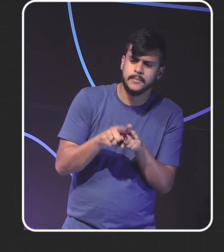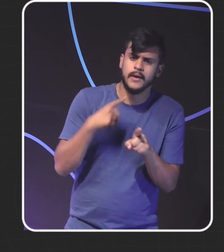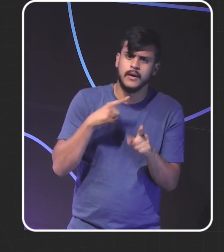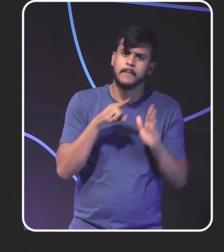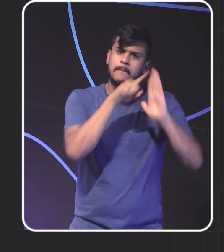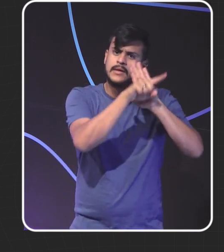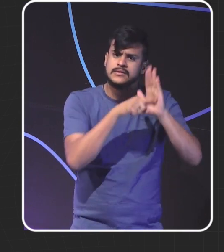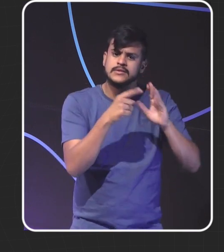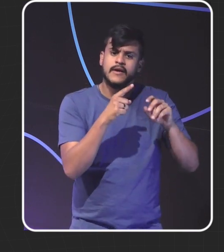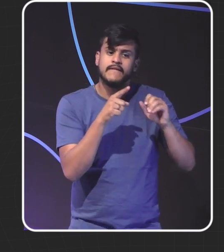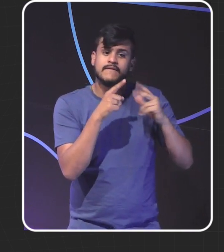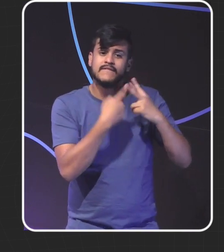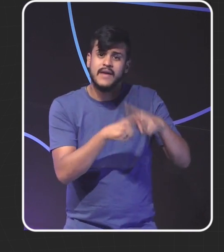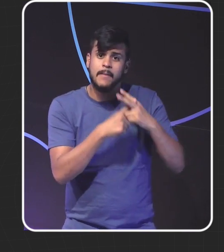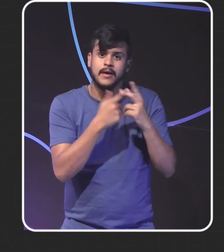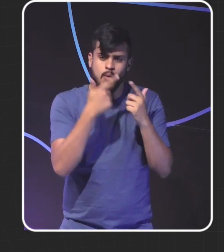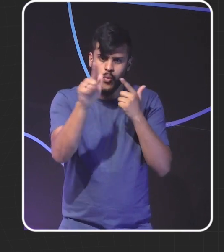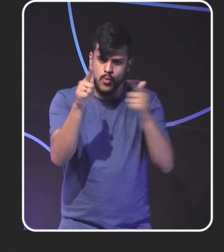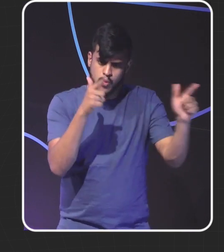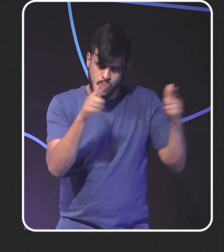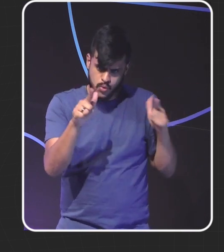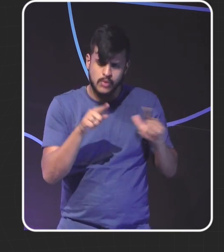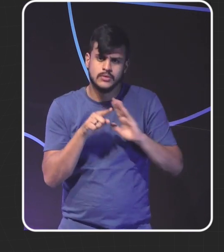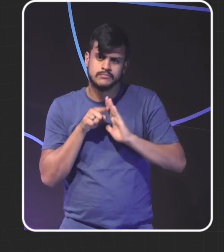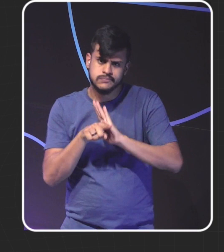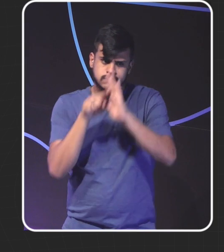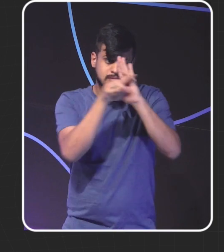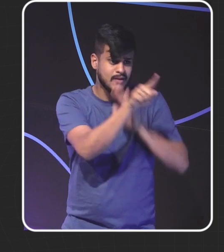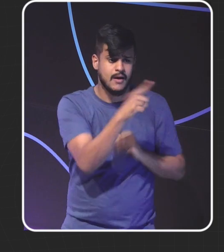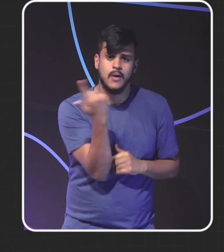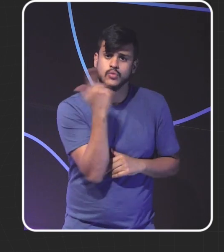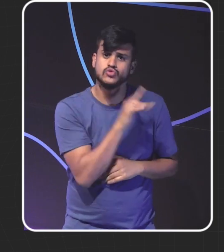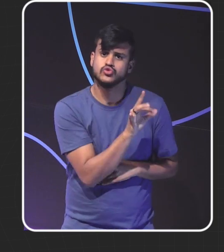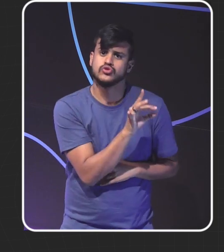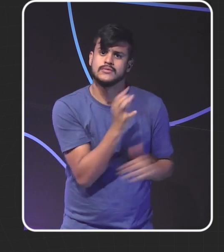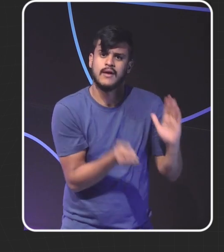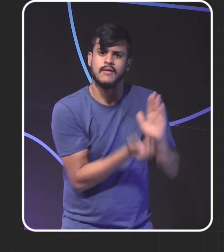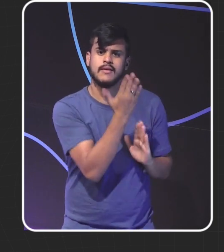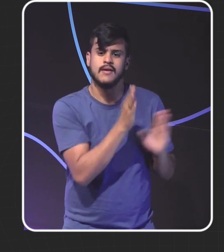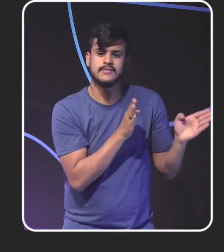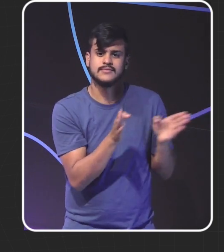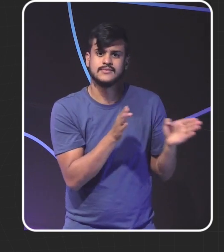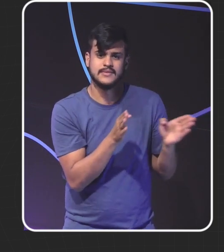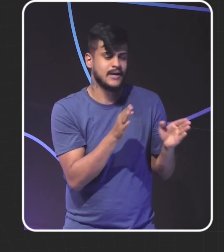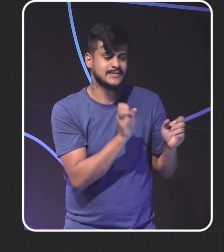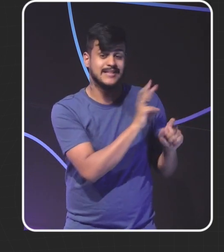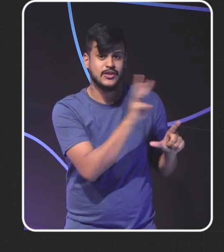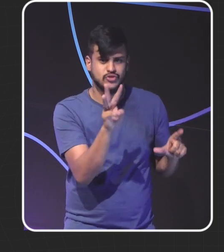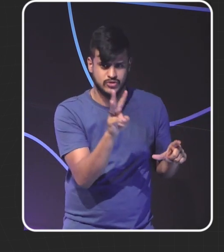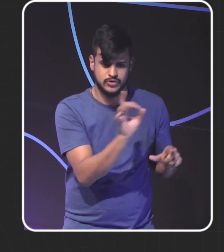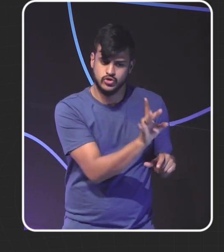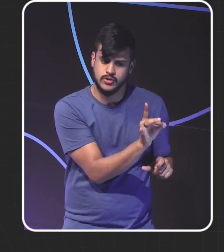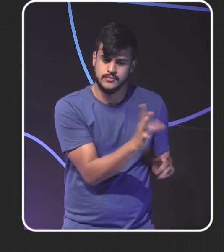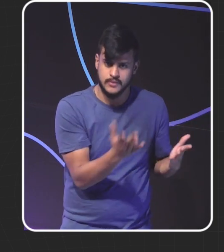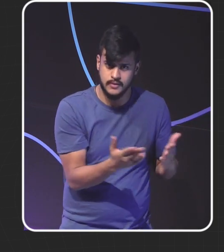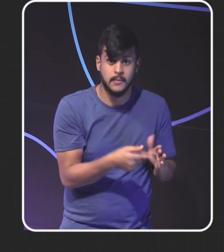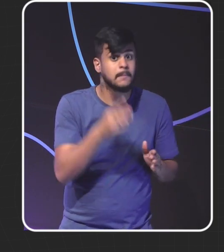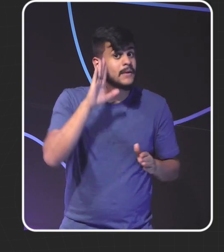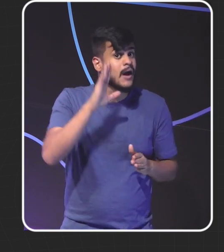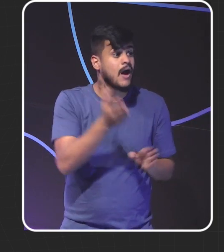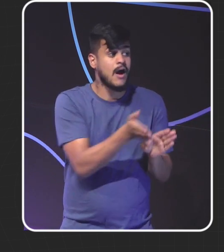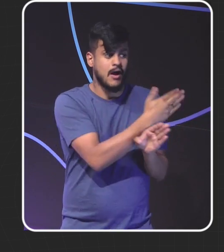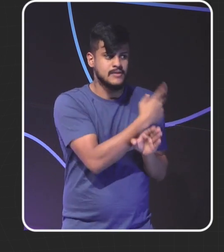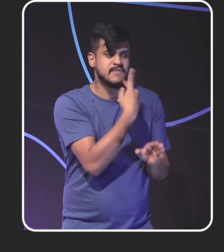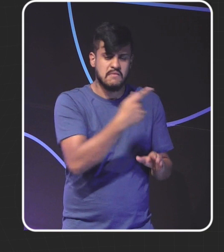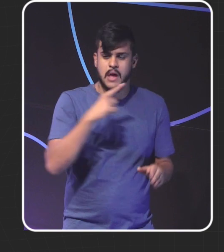pesquisar algumas ferramentas que que criam sites de forma automática, né? Especialmente algumas que falavam que usavam inteligência